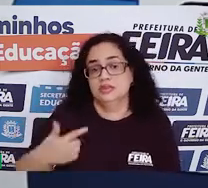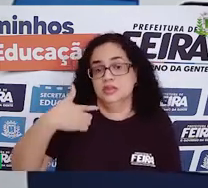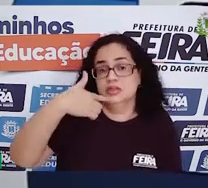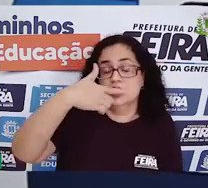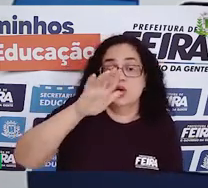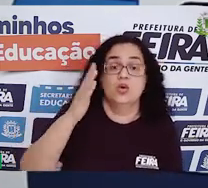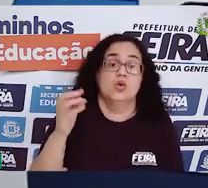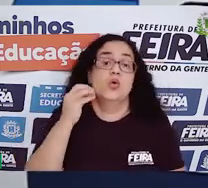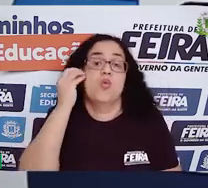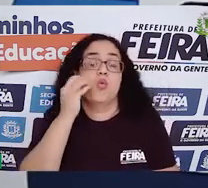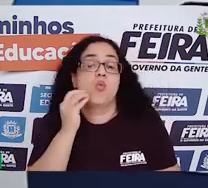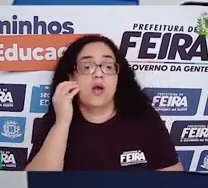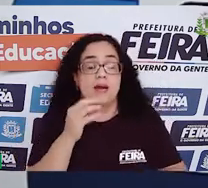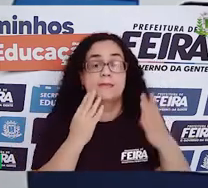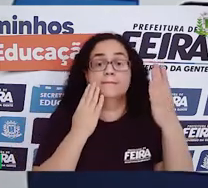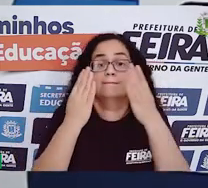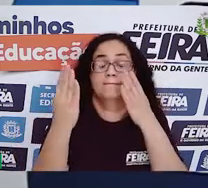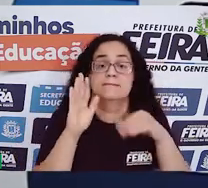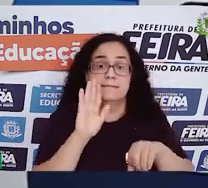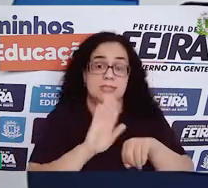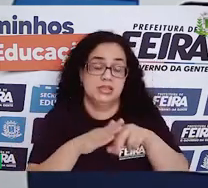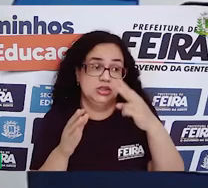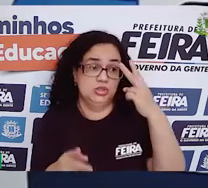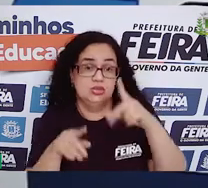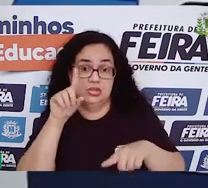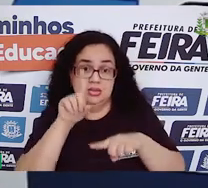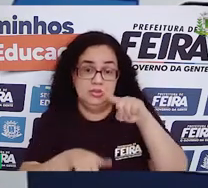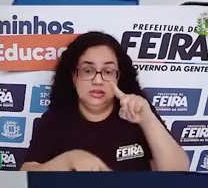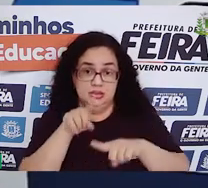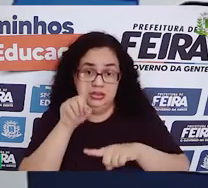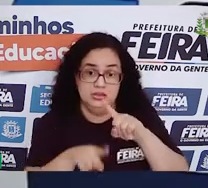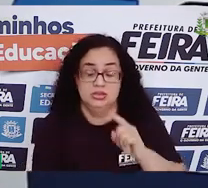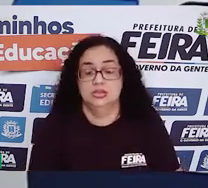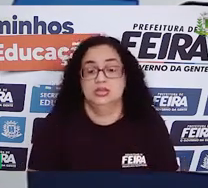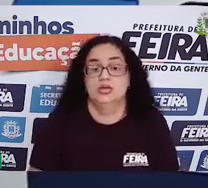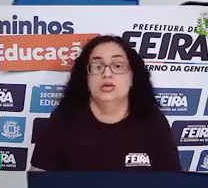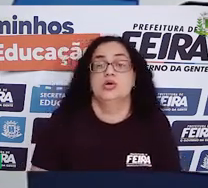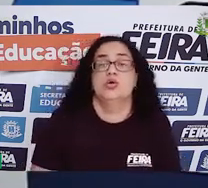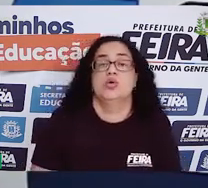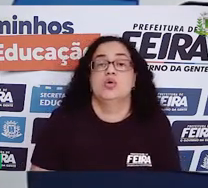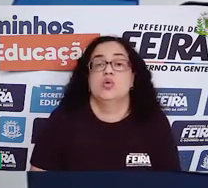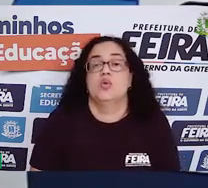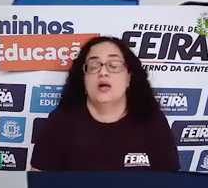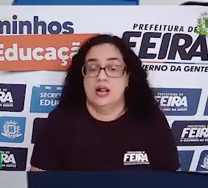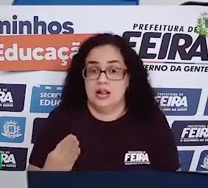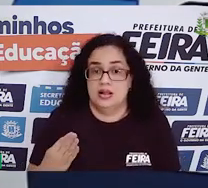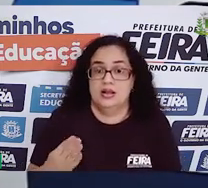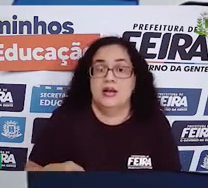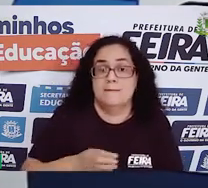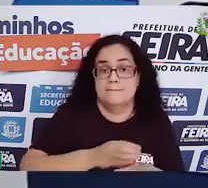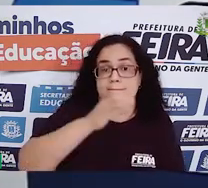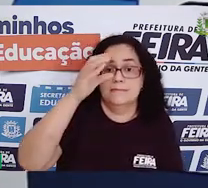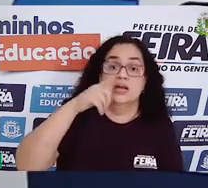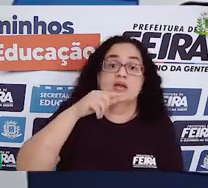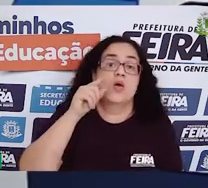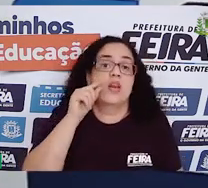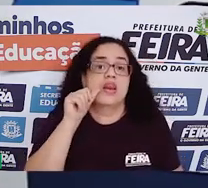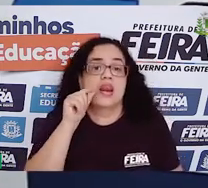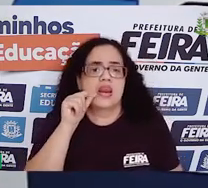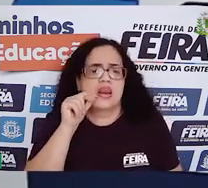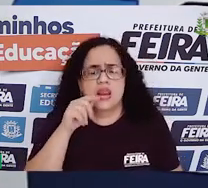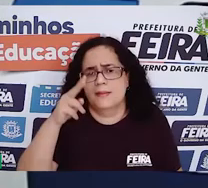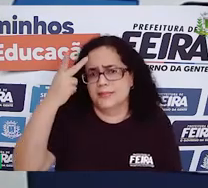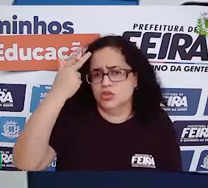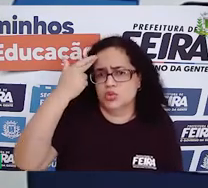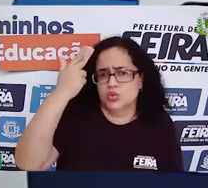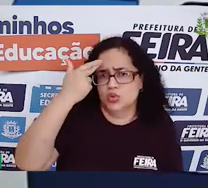agora a comparação entre mais dois materiais. A gente vai comparar agora a mangueira e um lápis comum, um